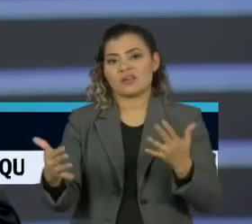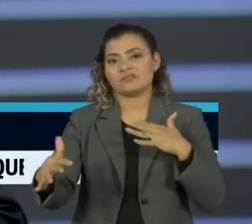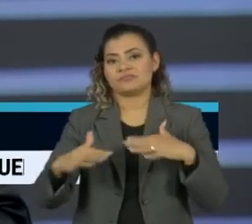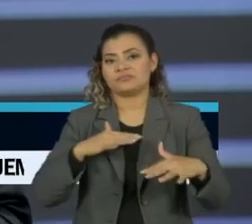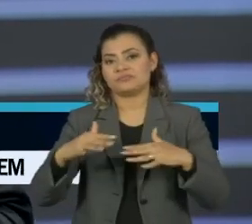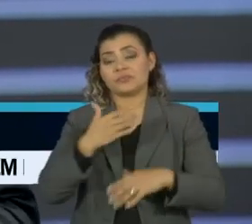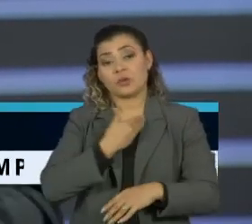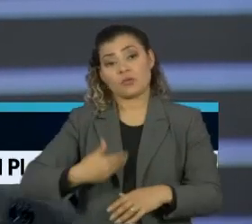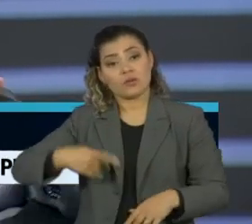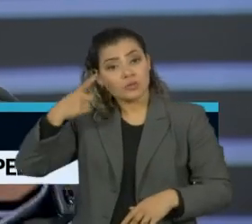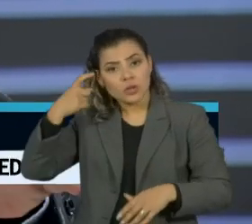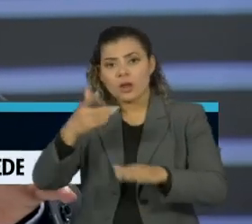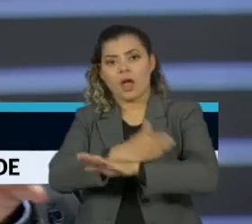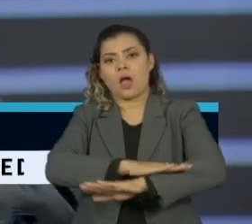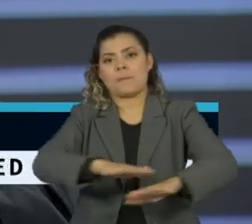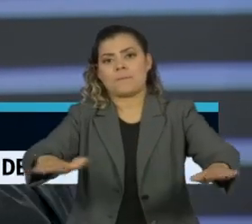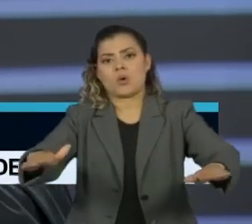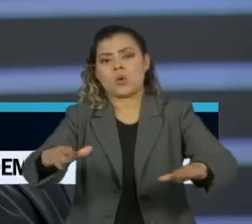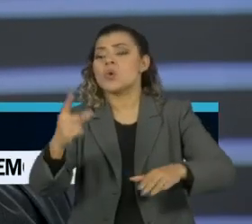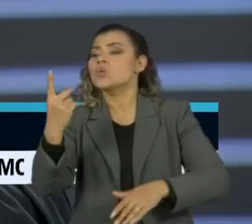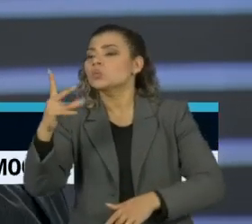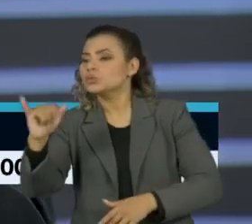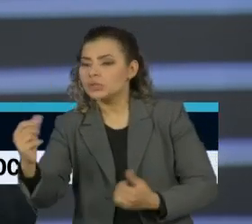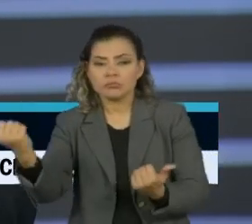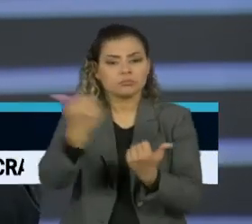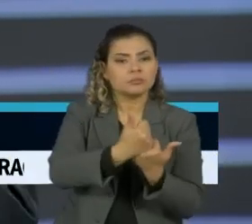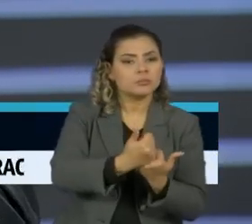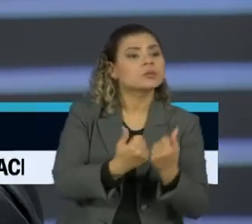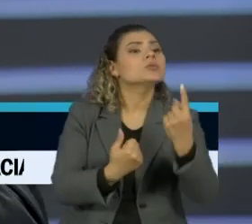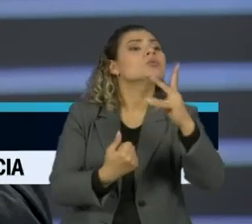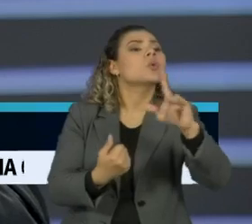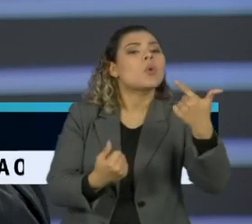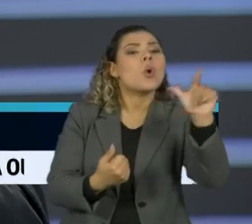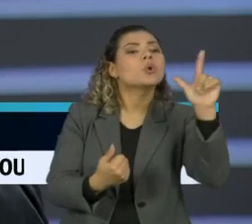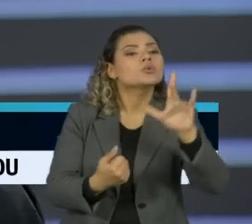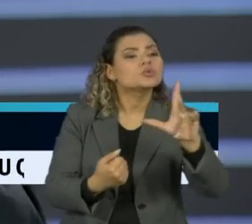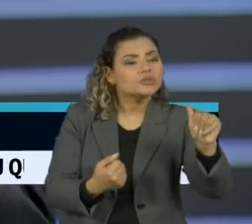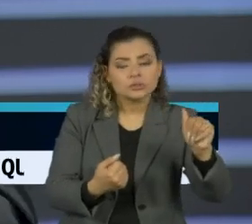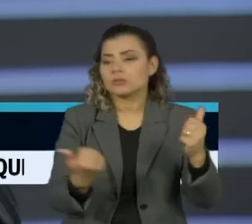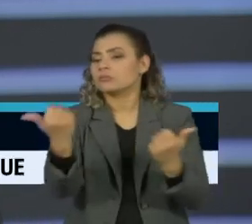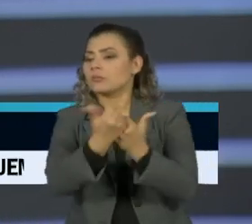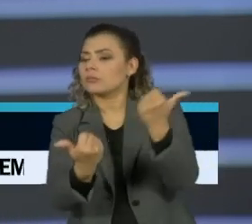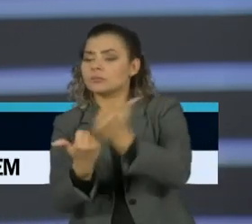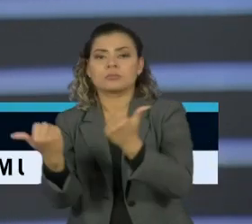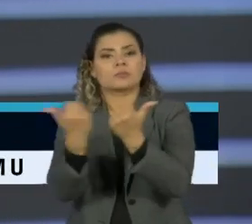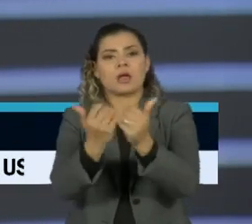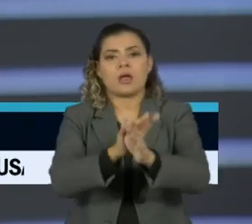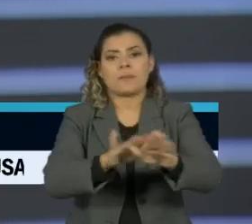fez muito bem o governador em dizer um dia e outro no outro para evitar exatamente que esse clima posso ficar pior